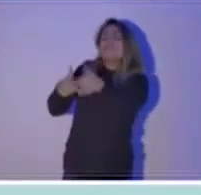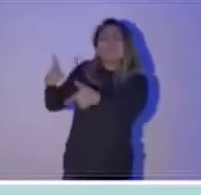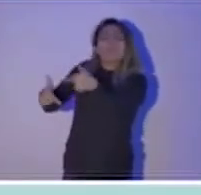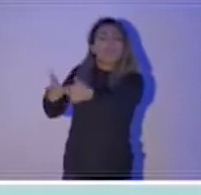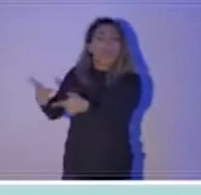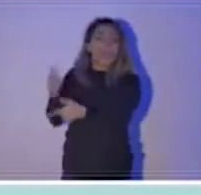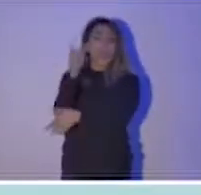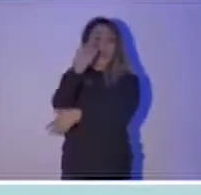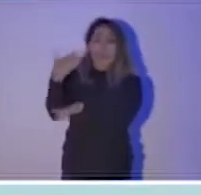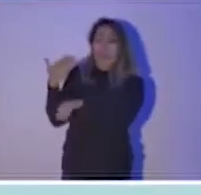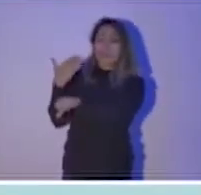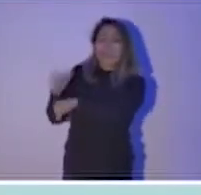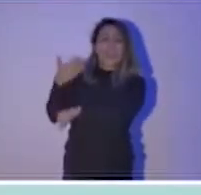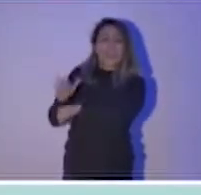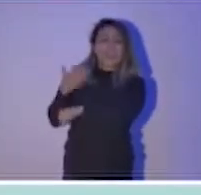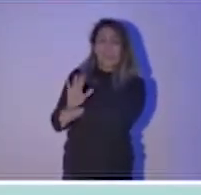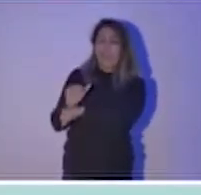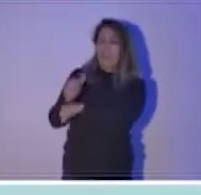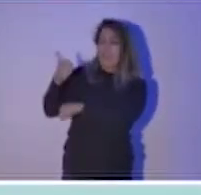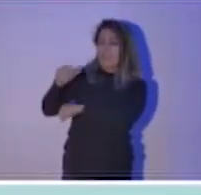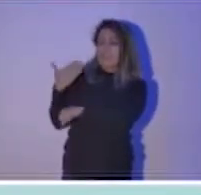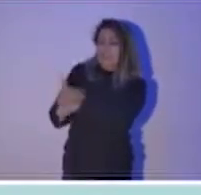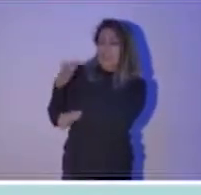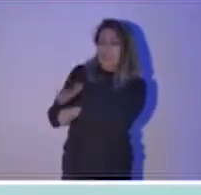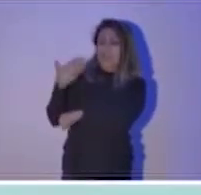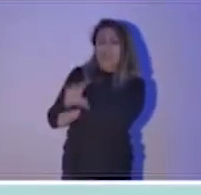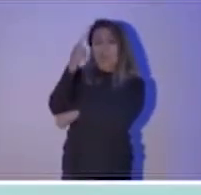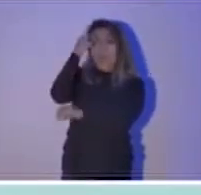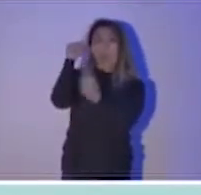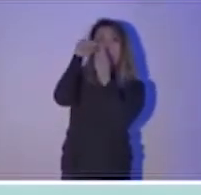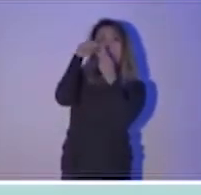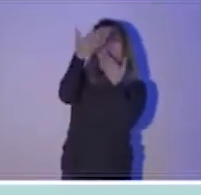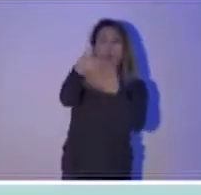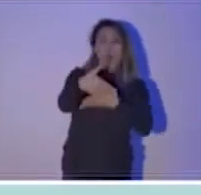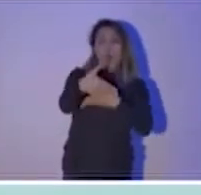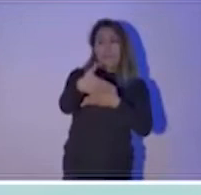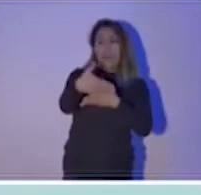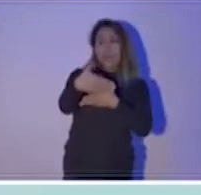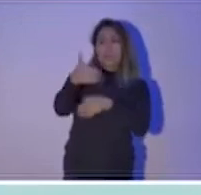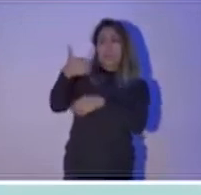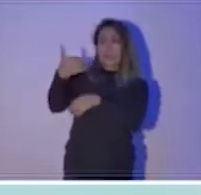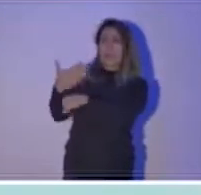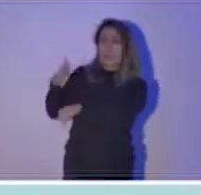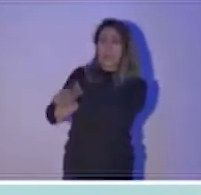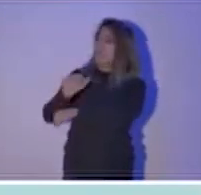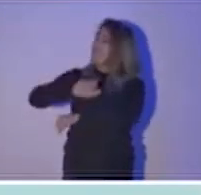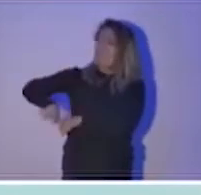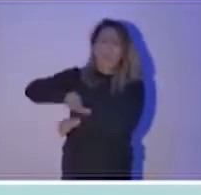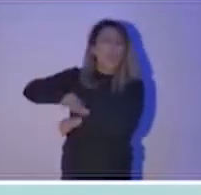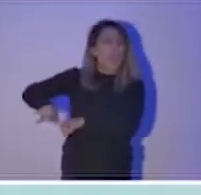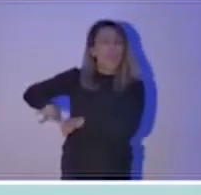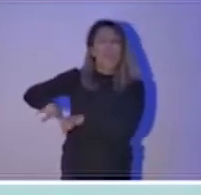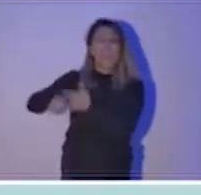Deus. Não dá para ter isso nesse país. Eu vou fazer da avaliação a bússola que vai